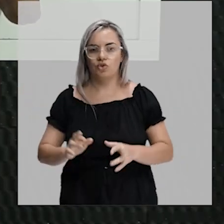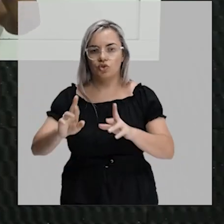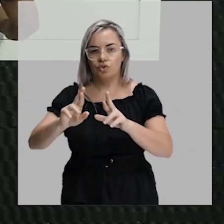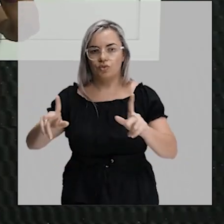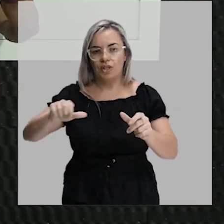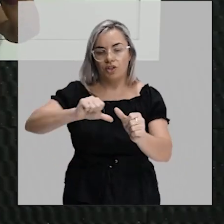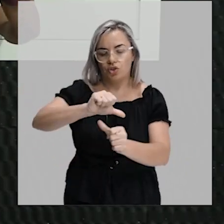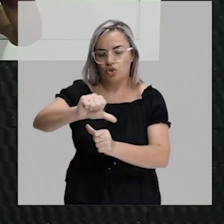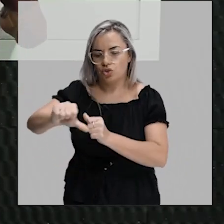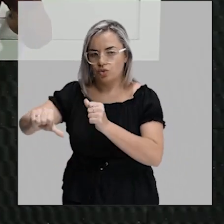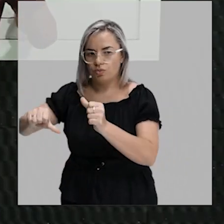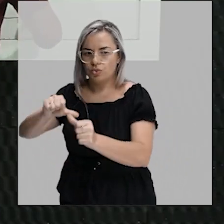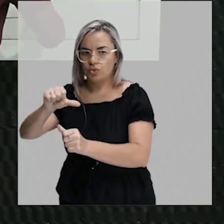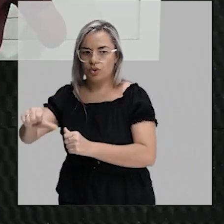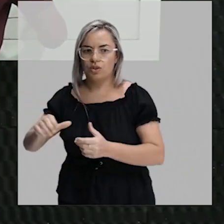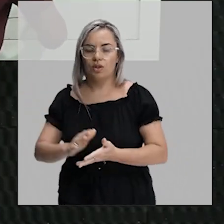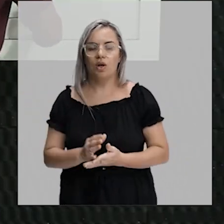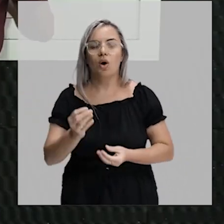proporcionais.